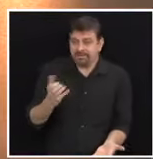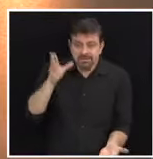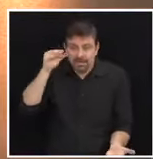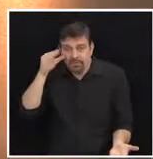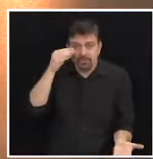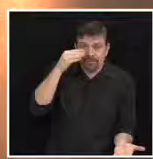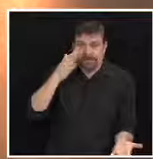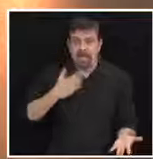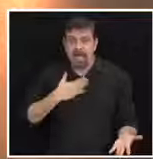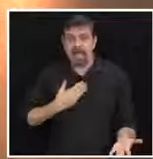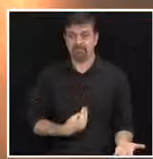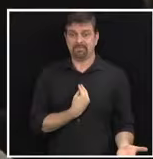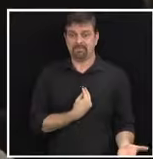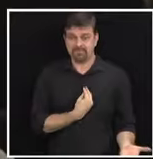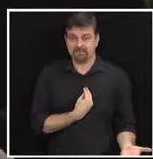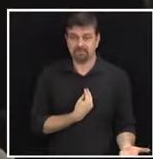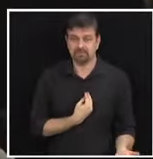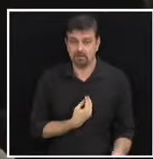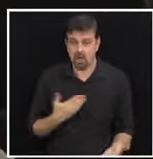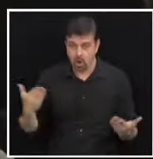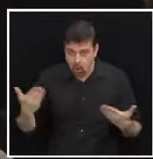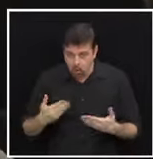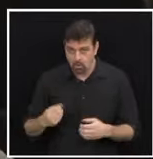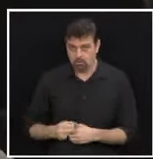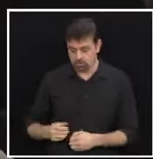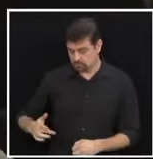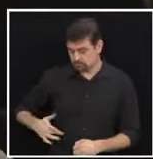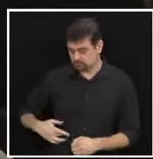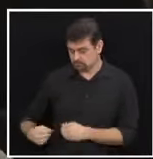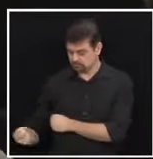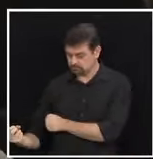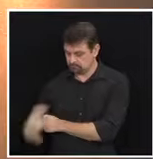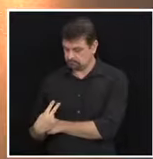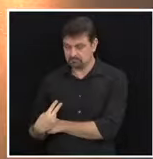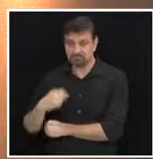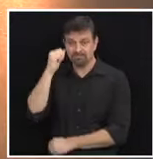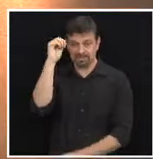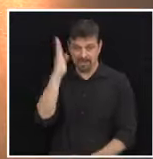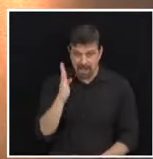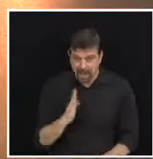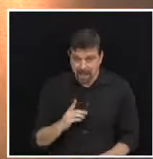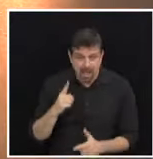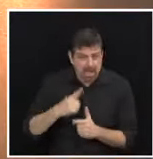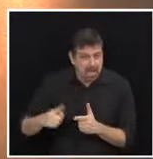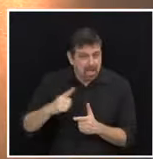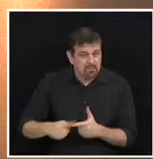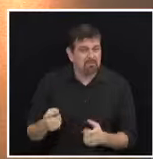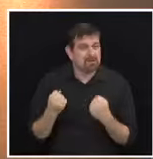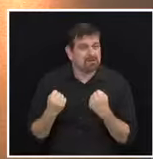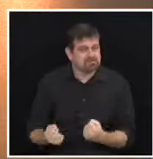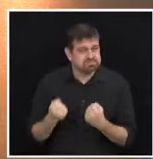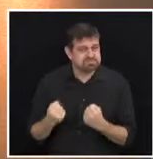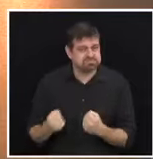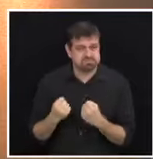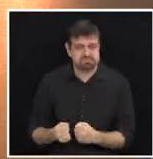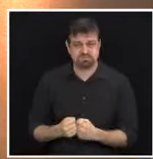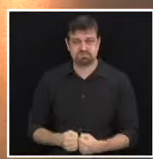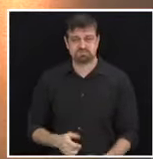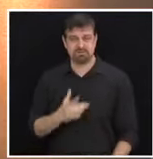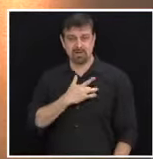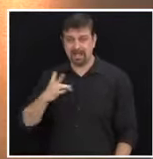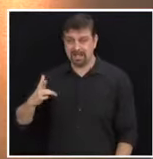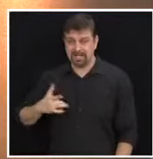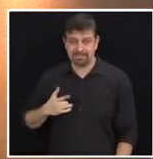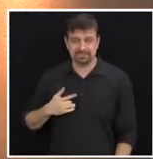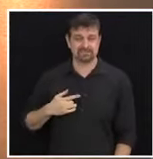pessoa. Hoje, as hepatites virais no Brasil, ela é um problema muito grave de saúde pública. Hoje nós